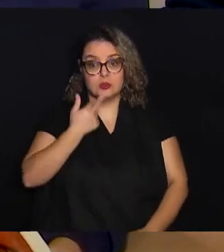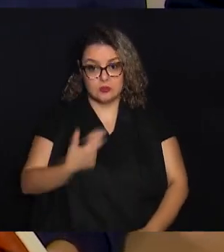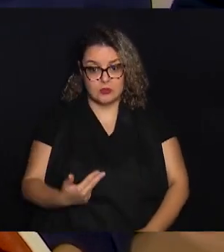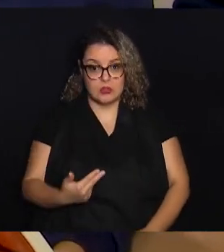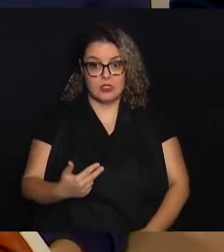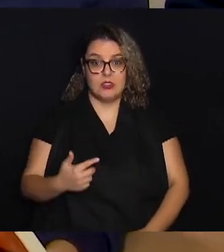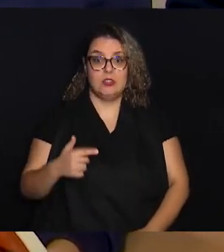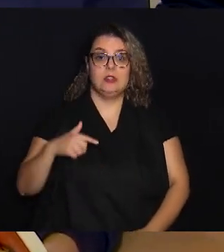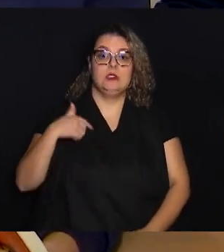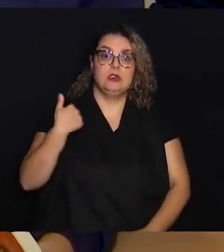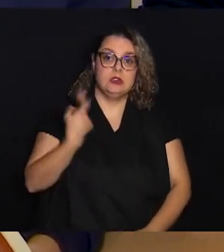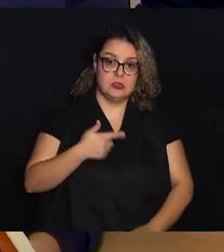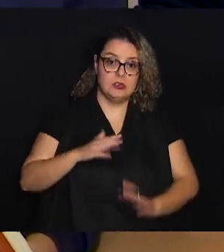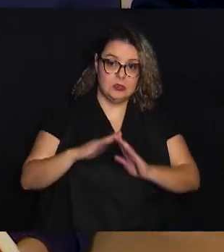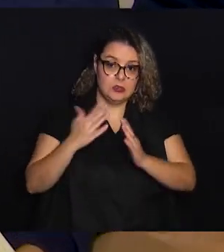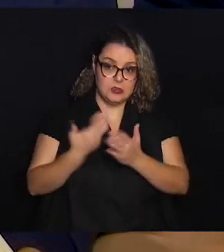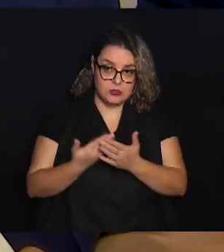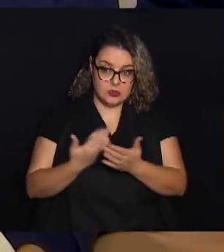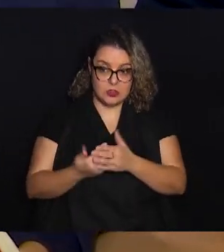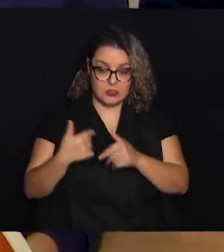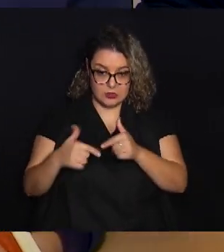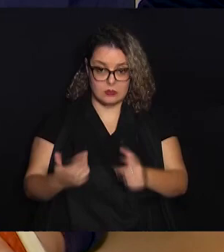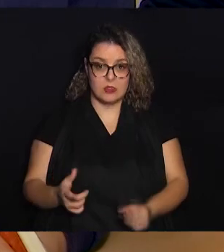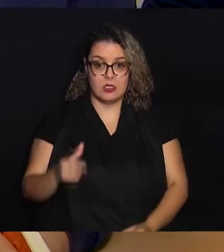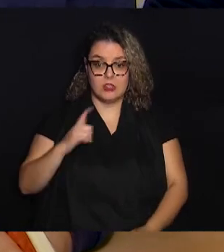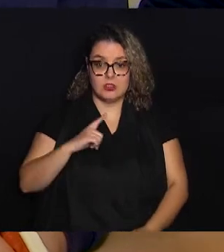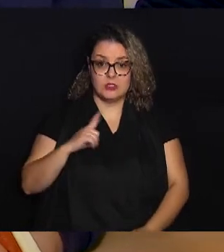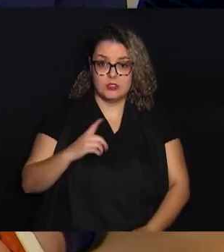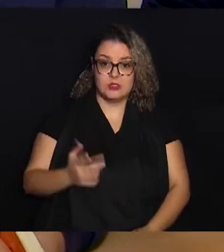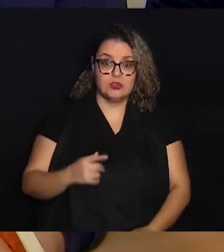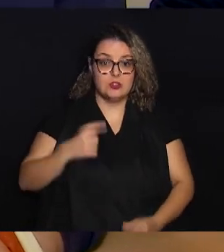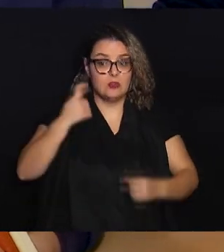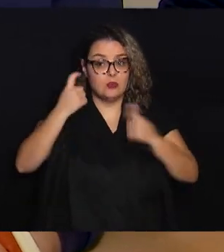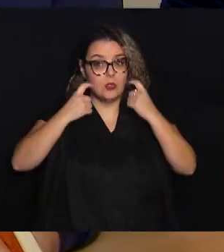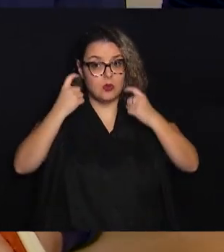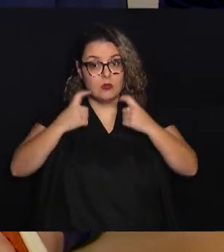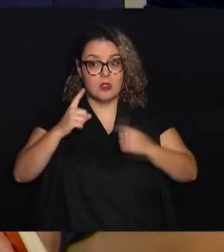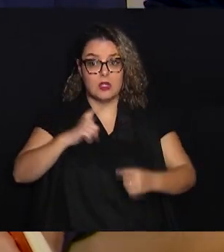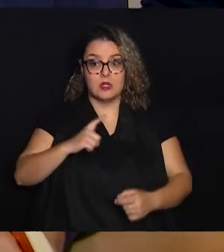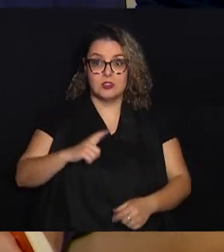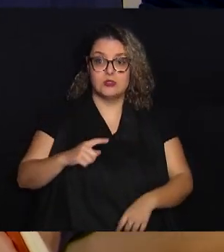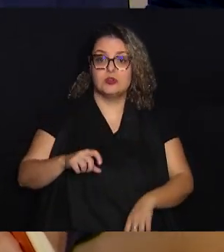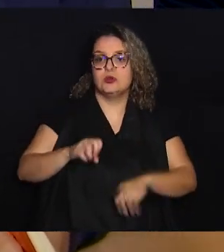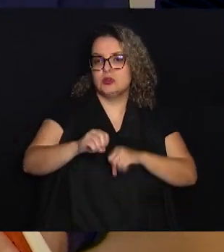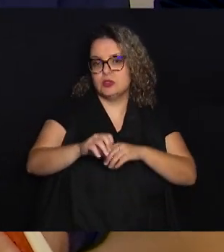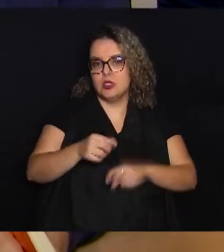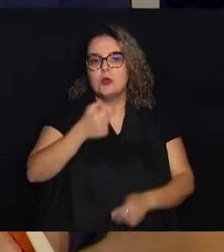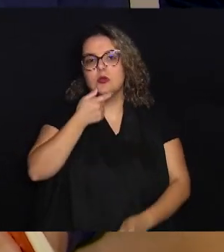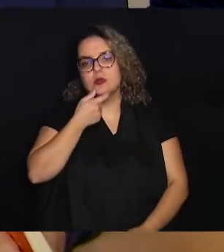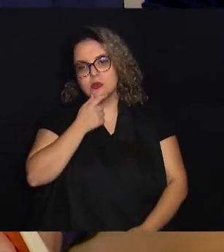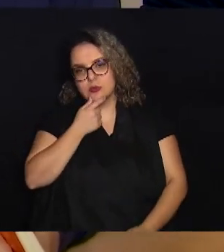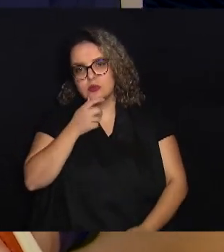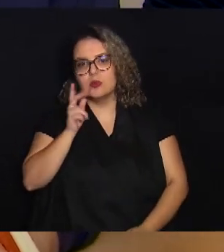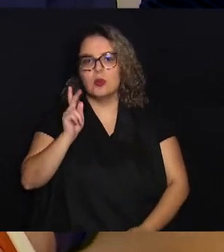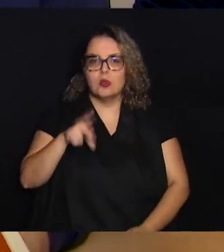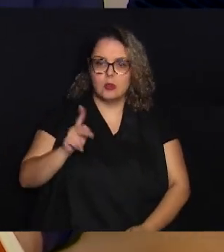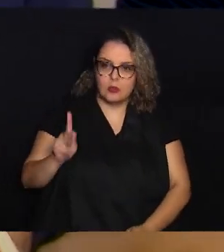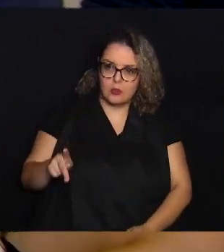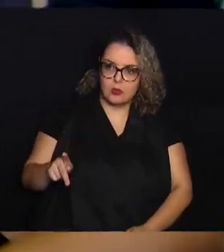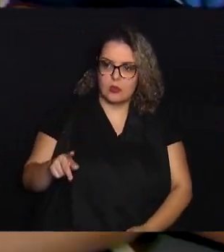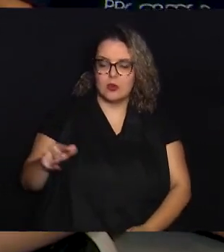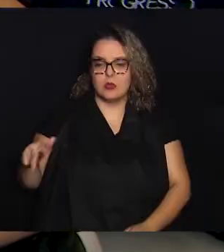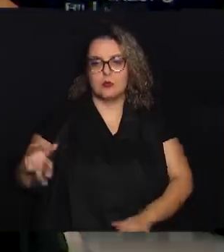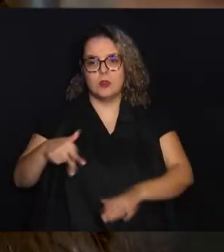escola em que eu trabalho, havia sempre uma preocupação. Nós tínhamos aulas, sim, de inglês, com professores que